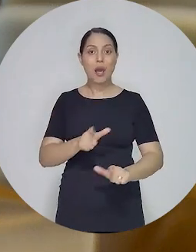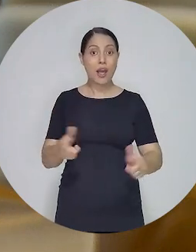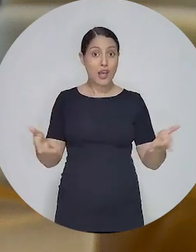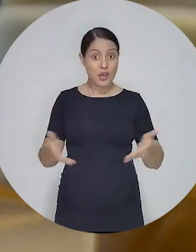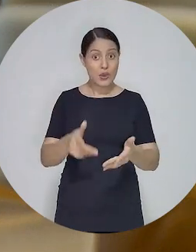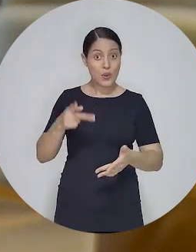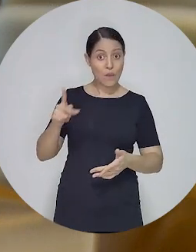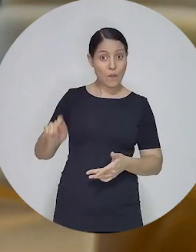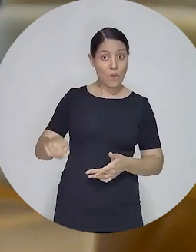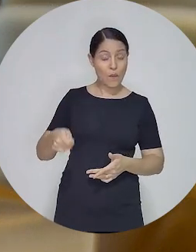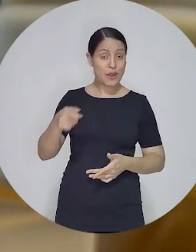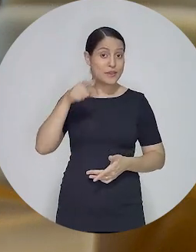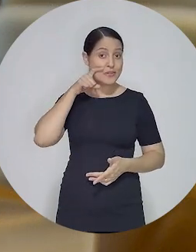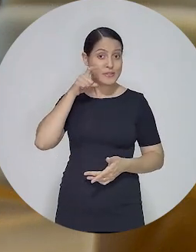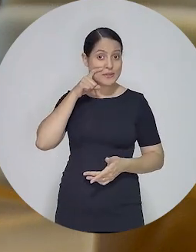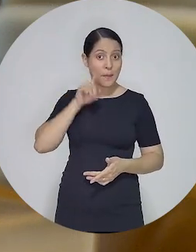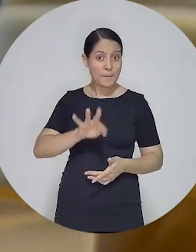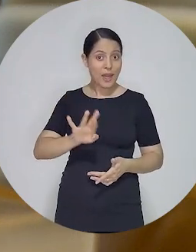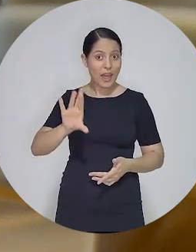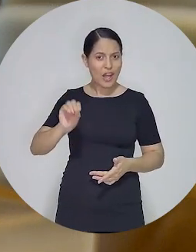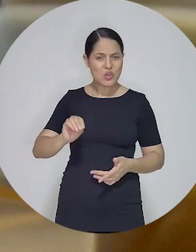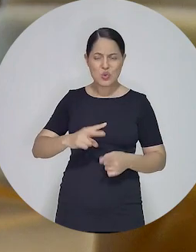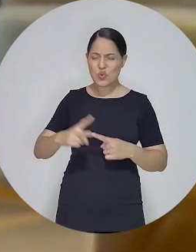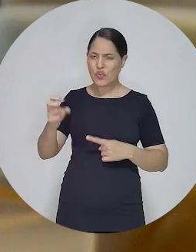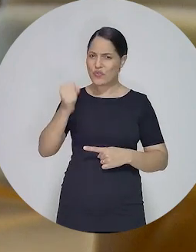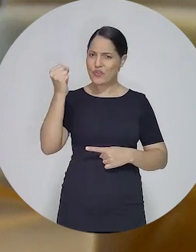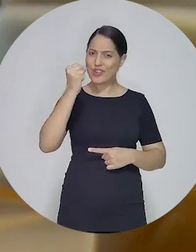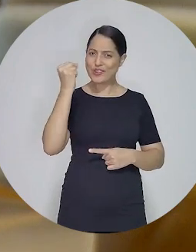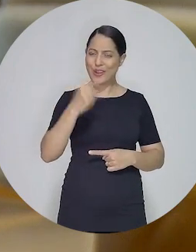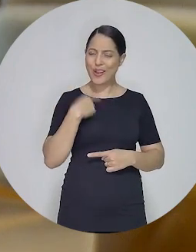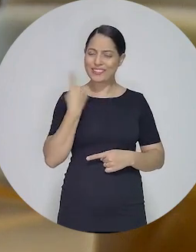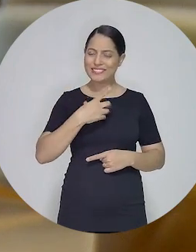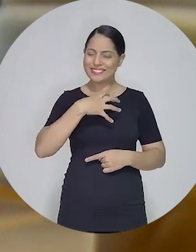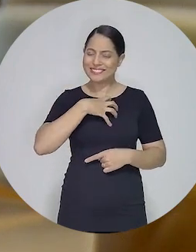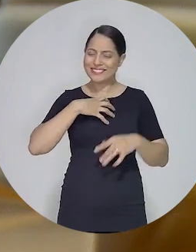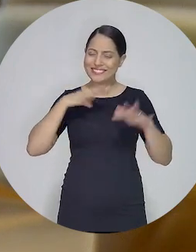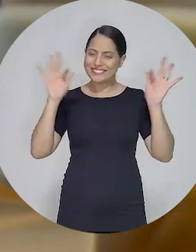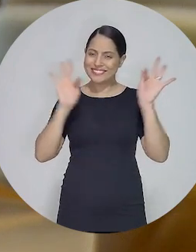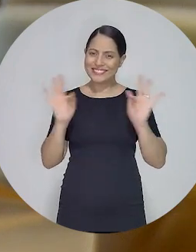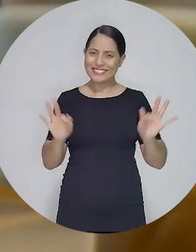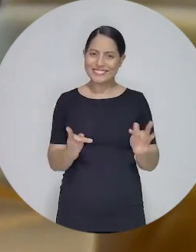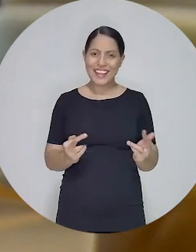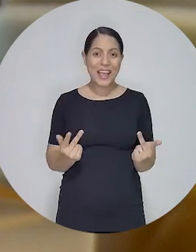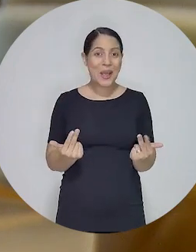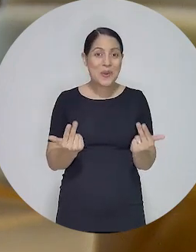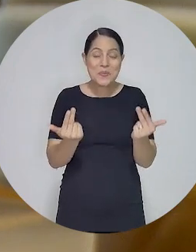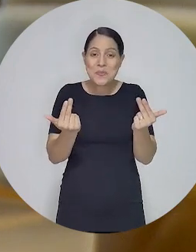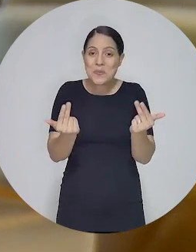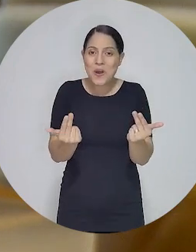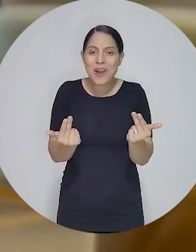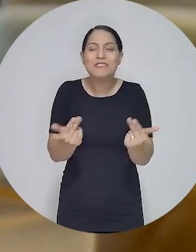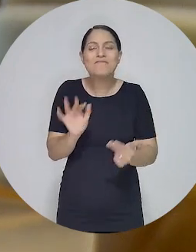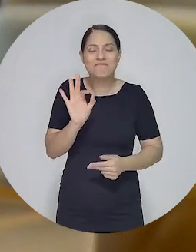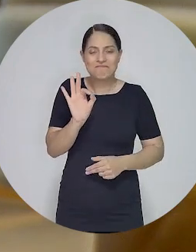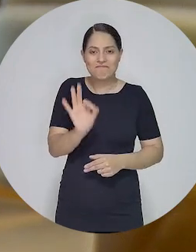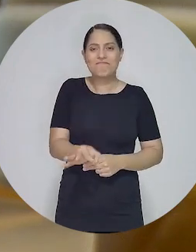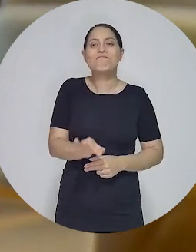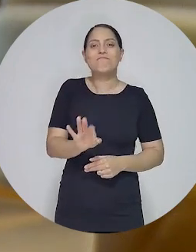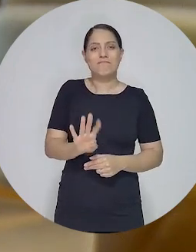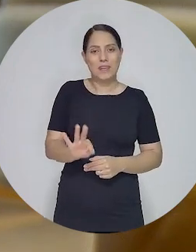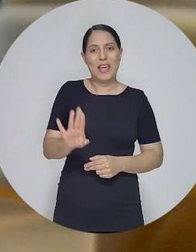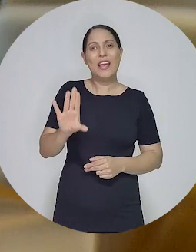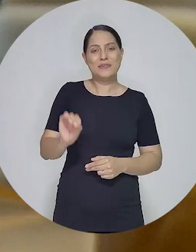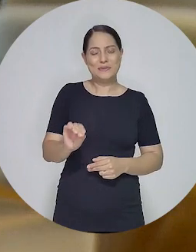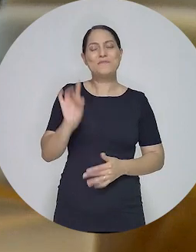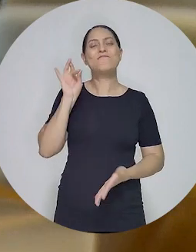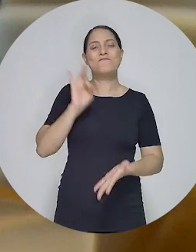E a realização do Beto, a vitória do Beto é a nossa realização, é a nossa felicidade. Então o